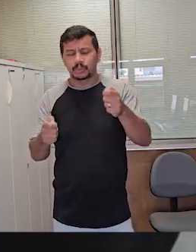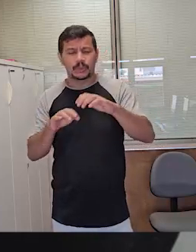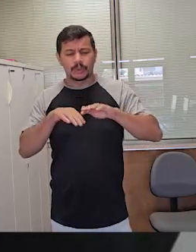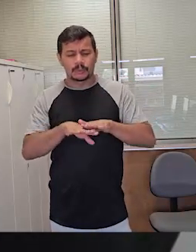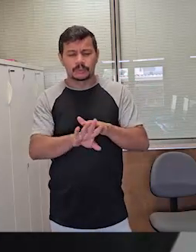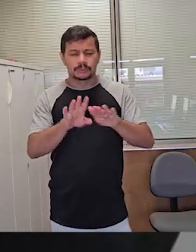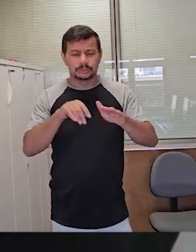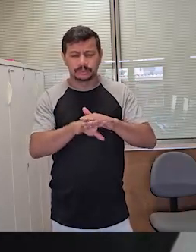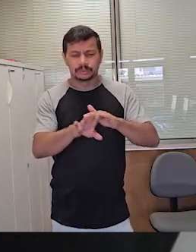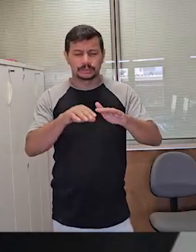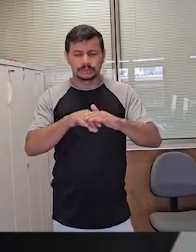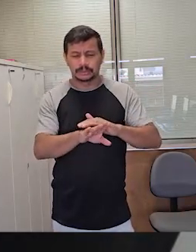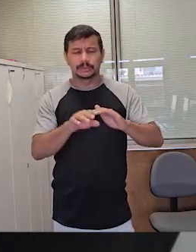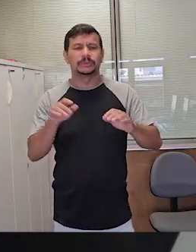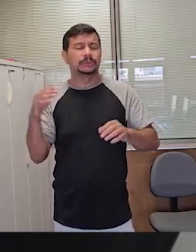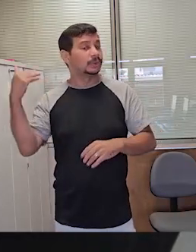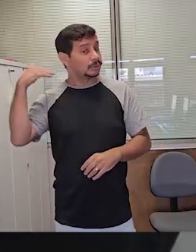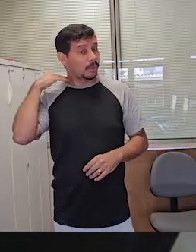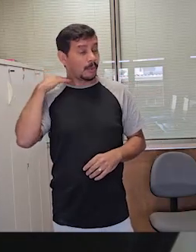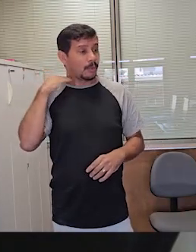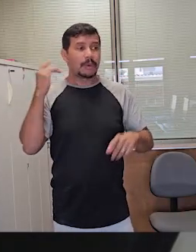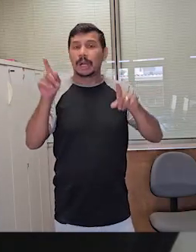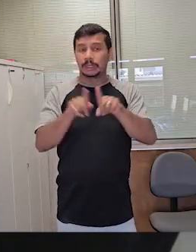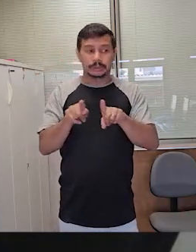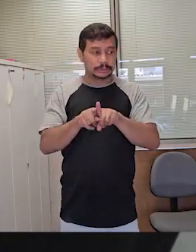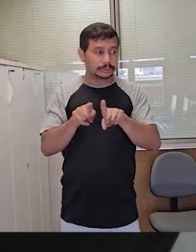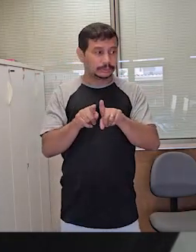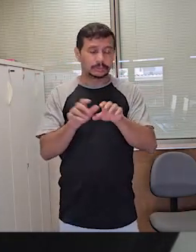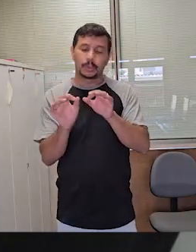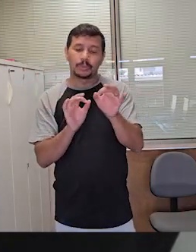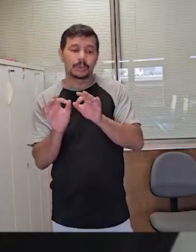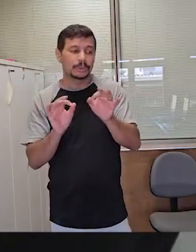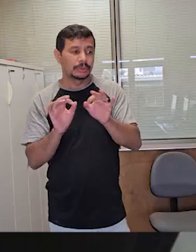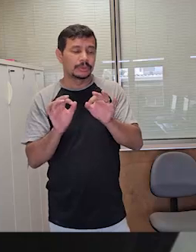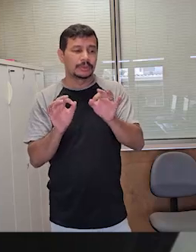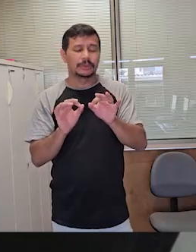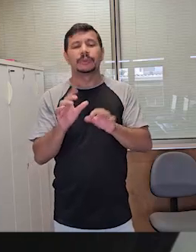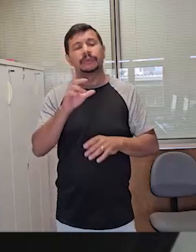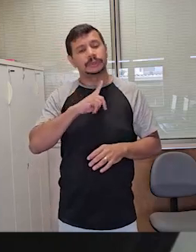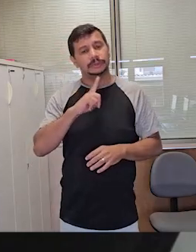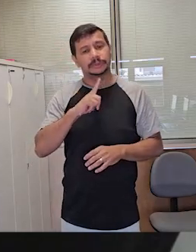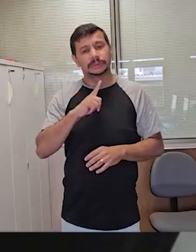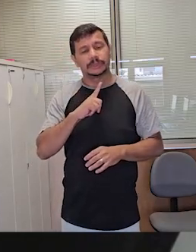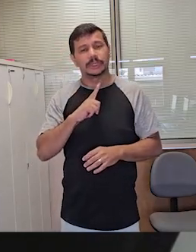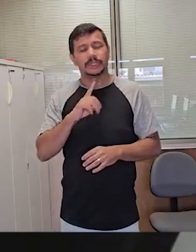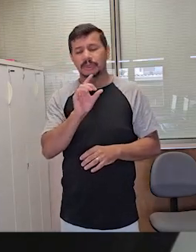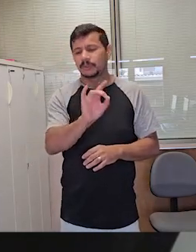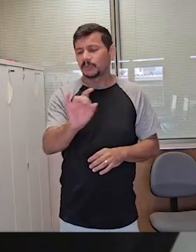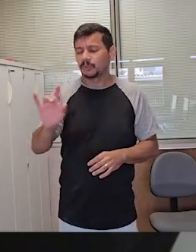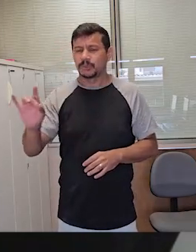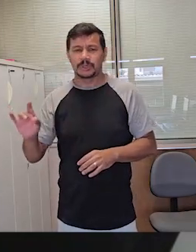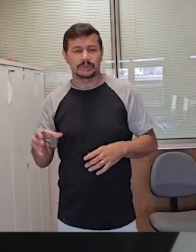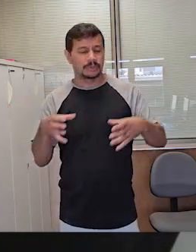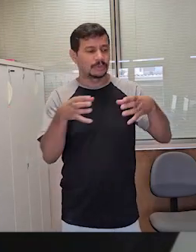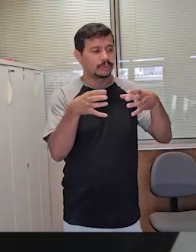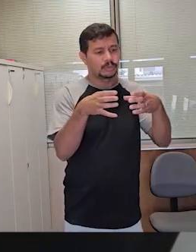têxtil, bancário, frentista, ou seja, as categorias vão estar representadas lá na conferência. Cada categoria pode